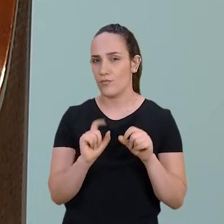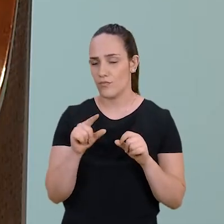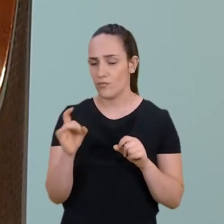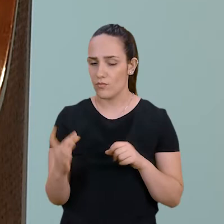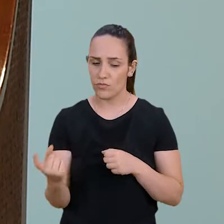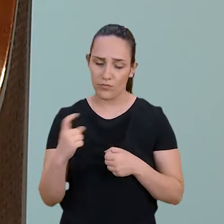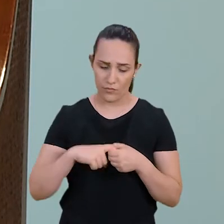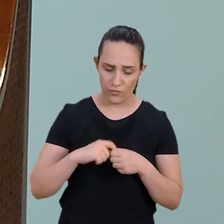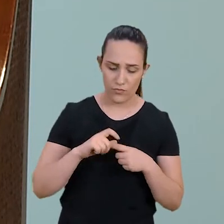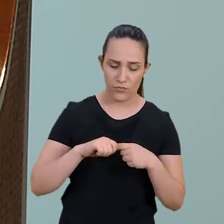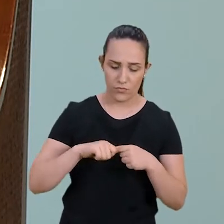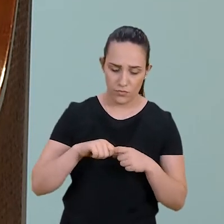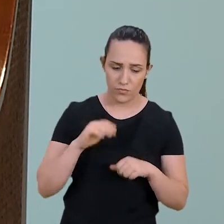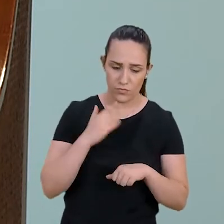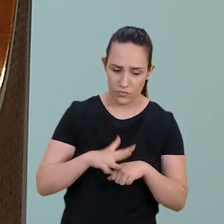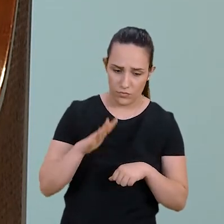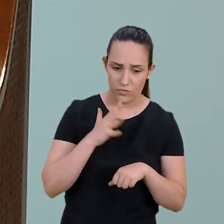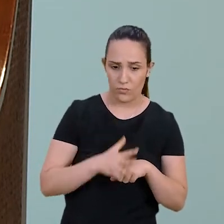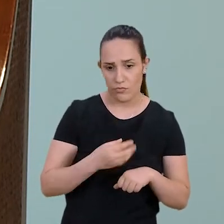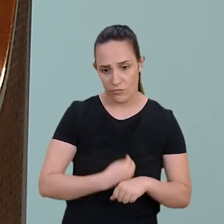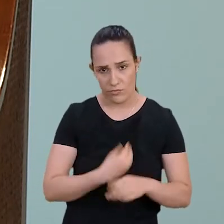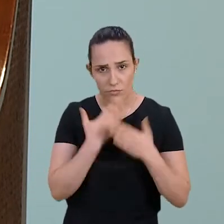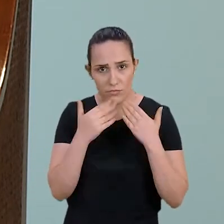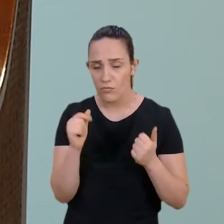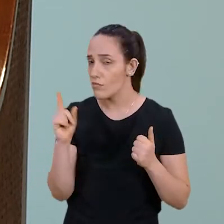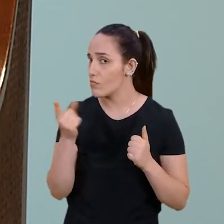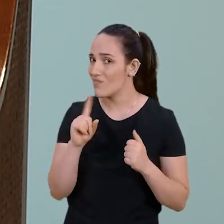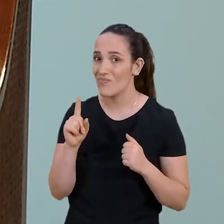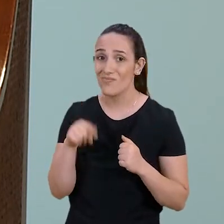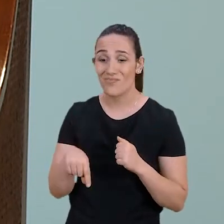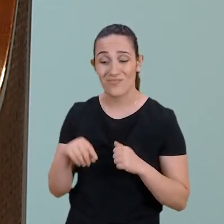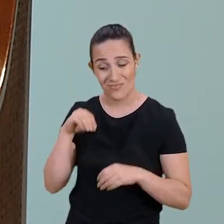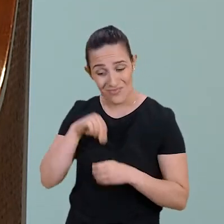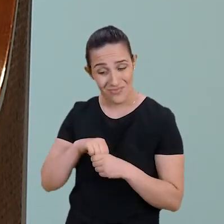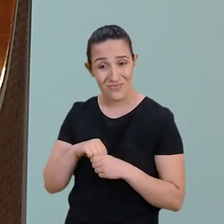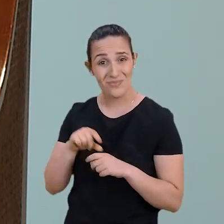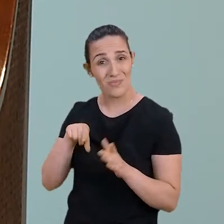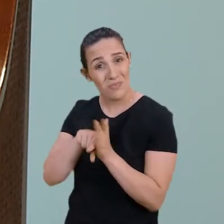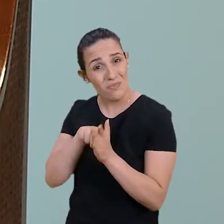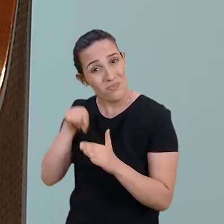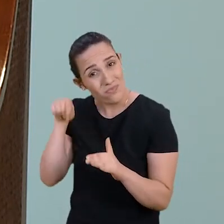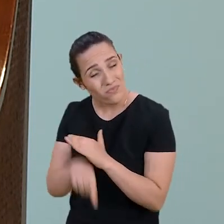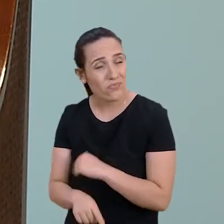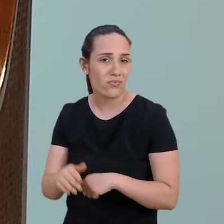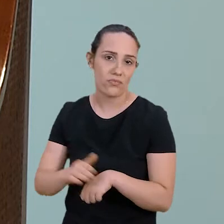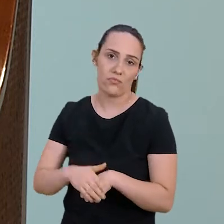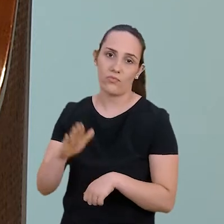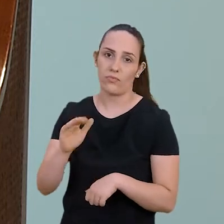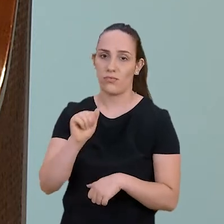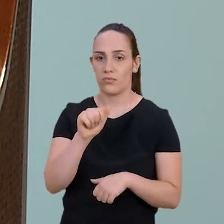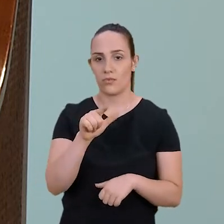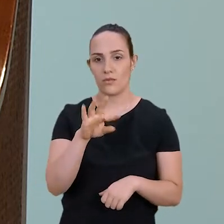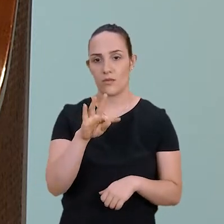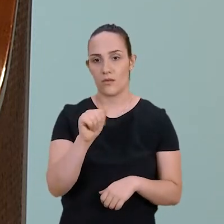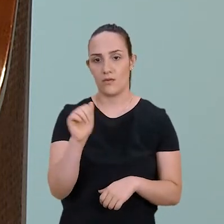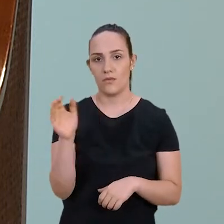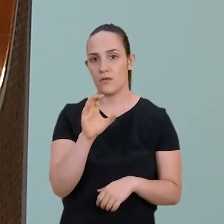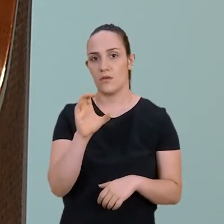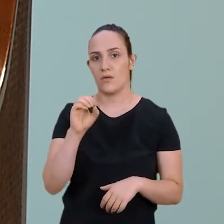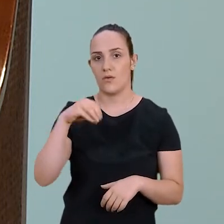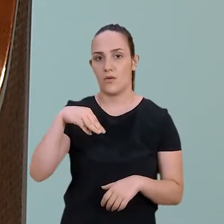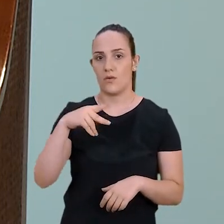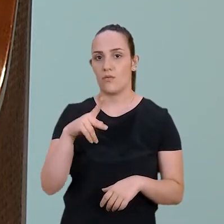gente precisa mais do que isso. Então, essa alta complexidade que a gente usa esse termo no SUS, né? Essa alta